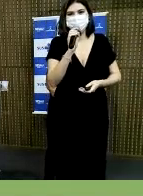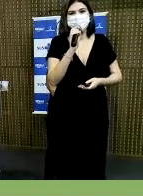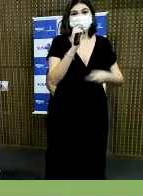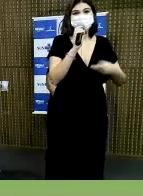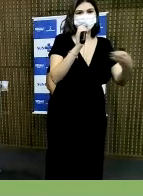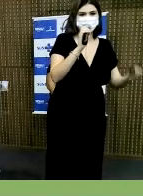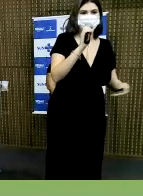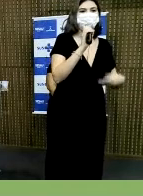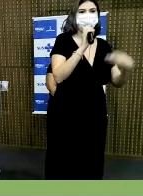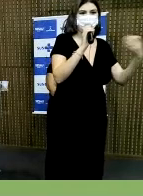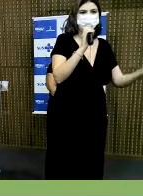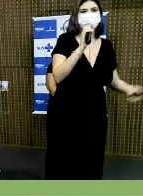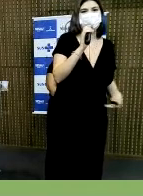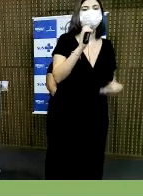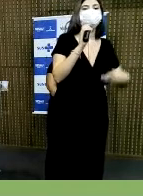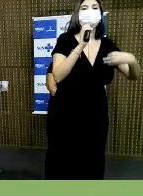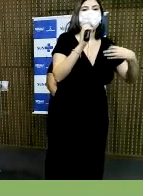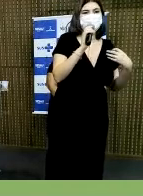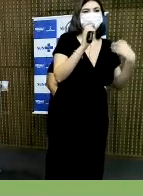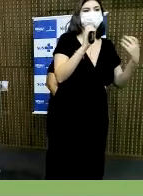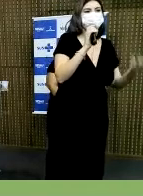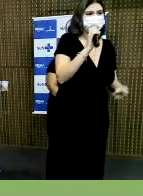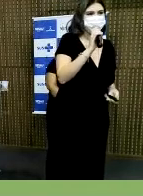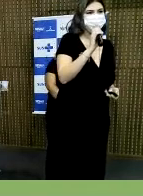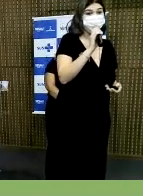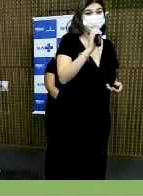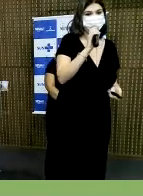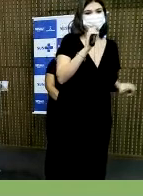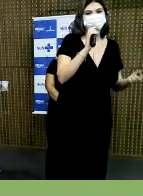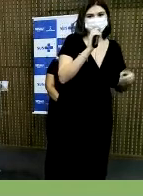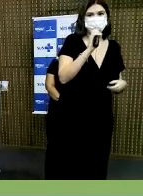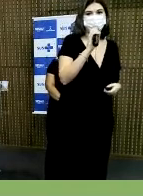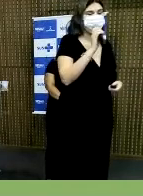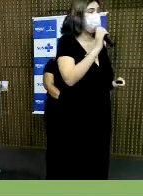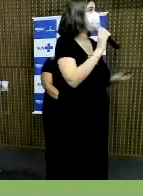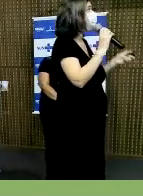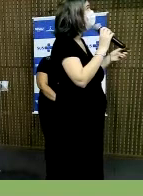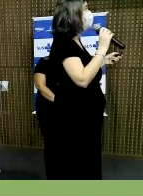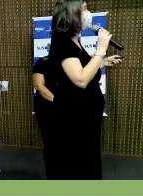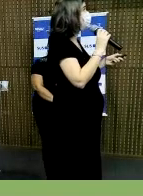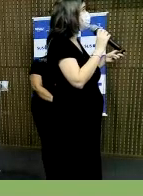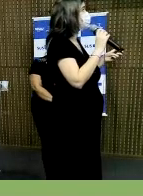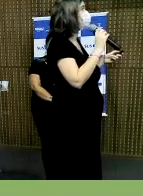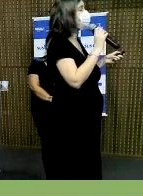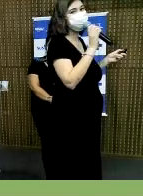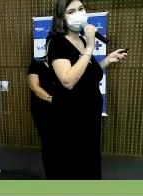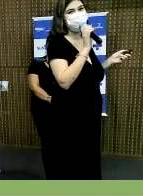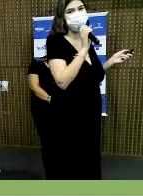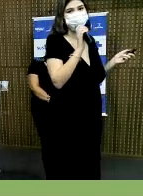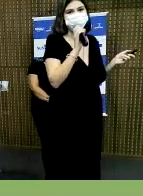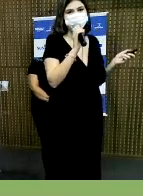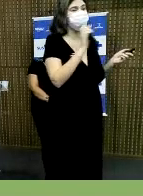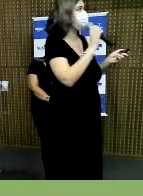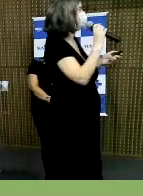está residindo, ela vai para outra área, além da busca ativa que a gente acaba tendo que fazer com o ACS e fazendo essas consultas